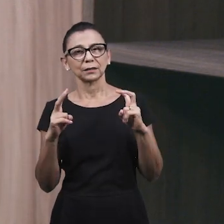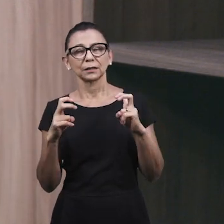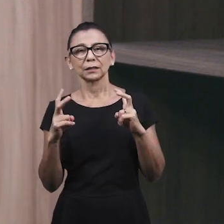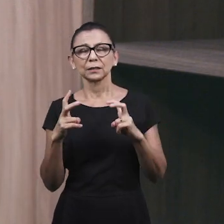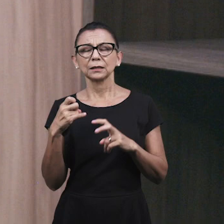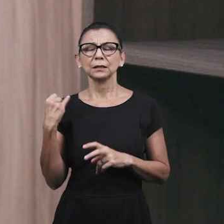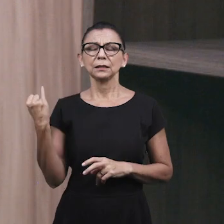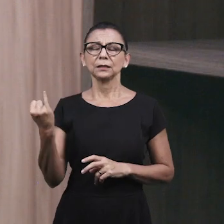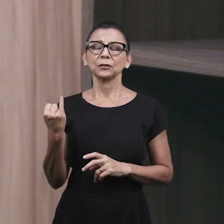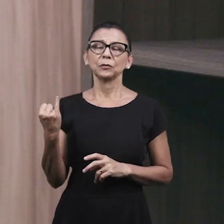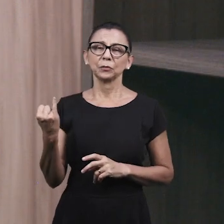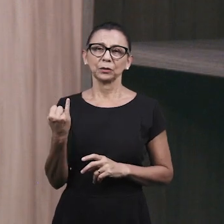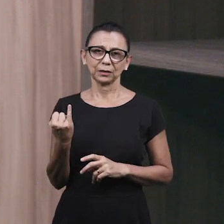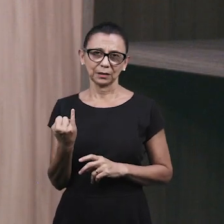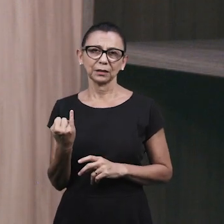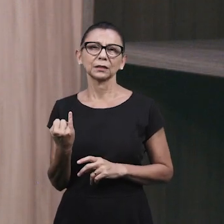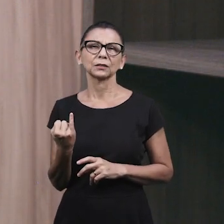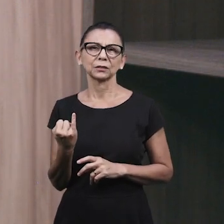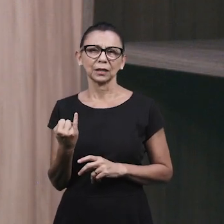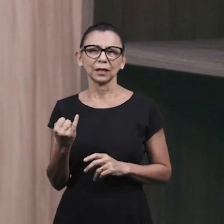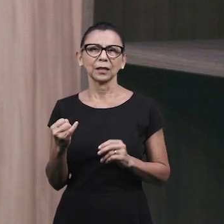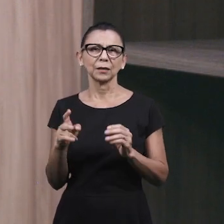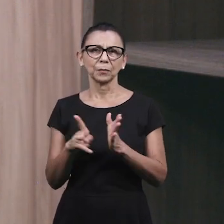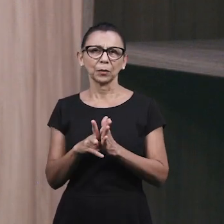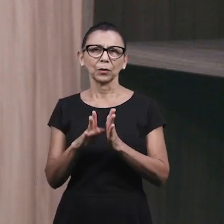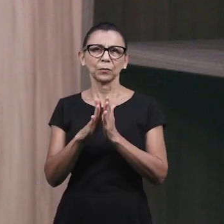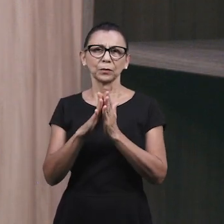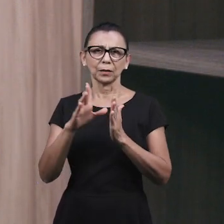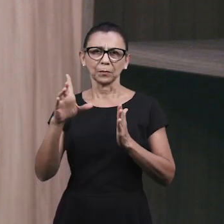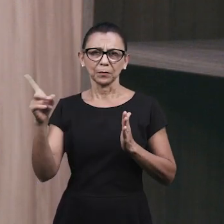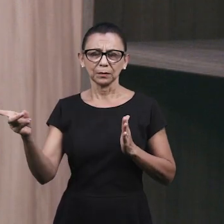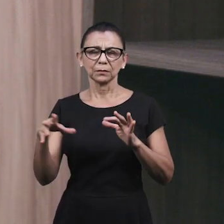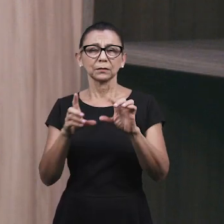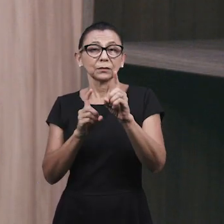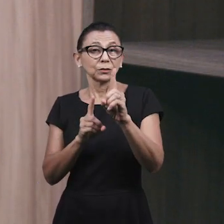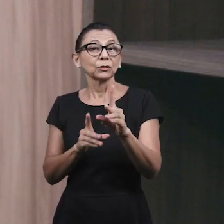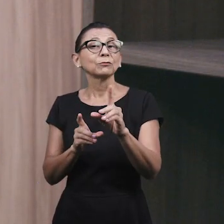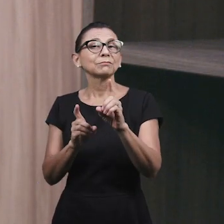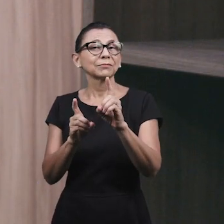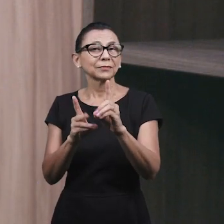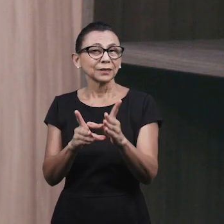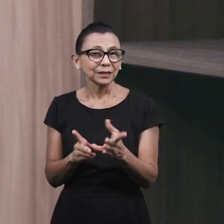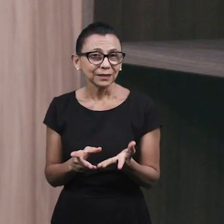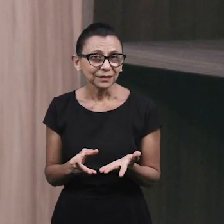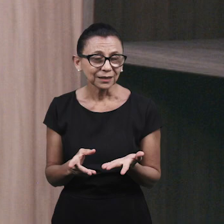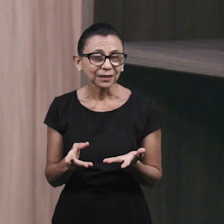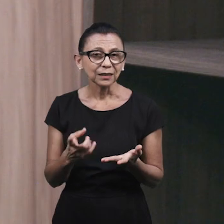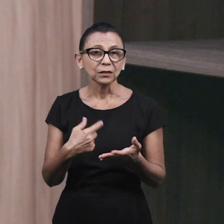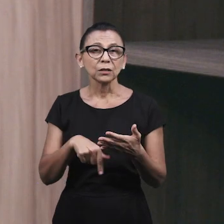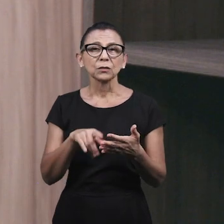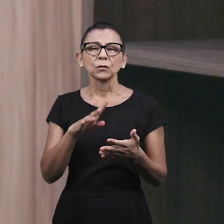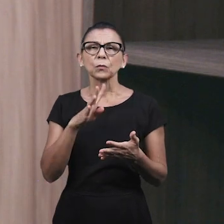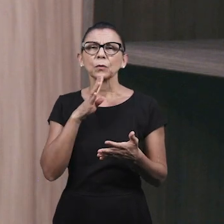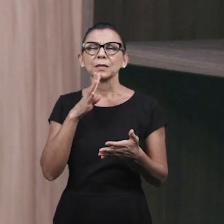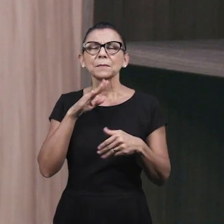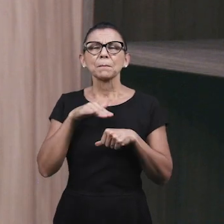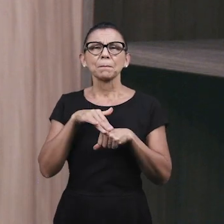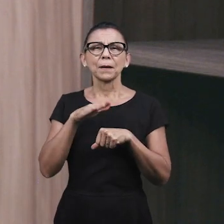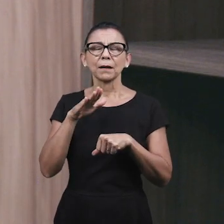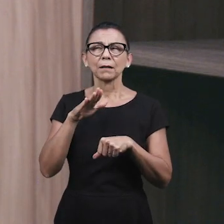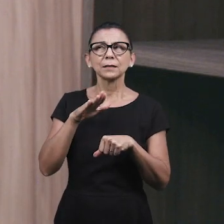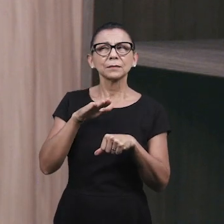muito relevantes para o servo de Deus, temas bíblicos, temas doutrinários, e passamos a conhecer mais daquilo que o Senhor tem